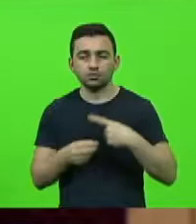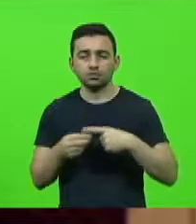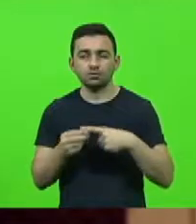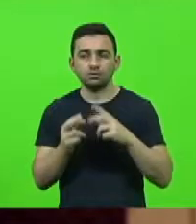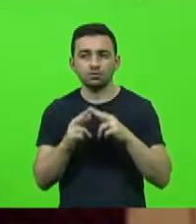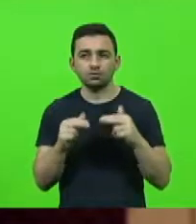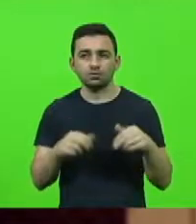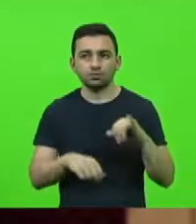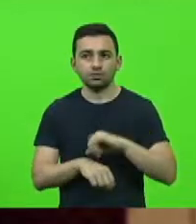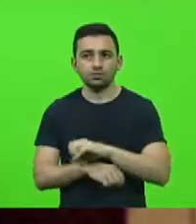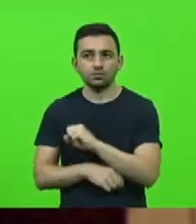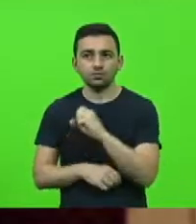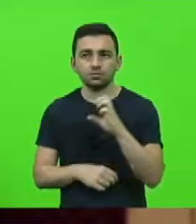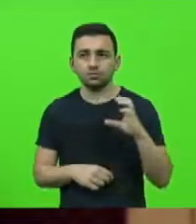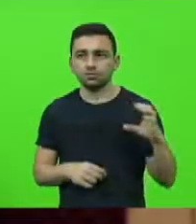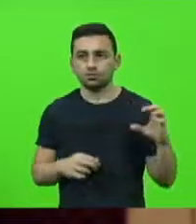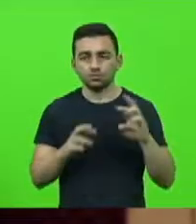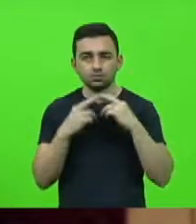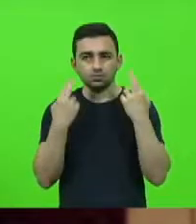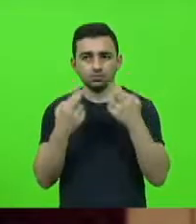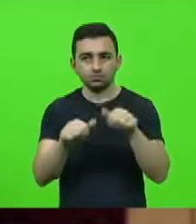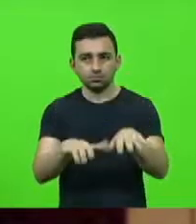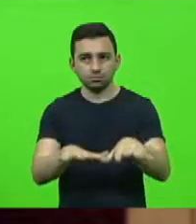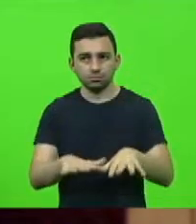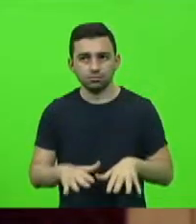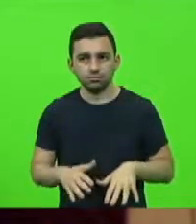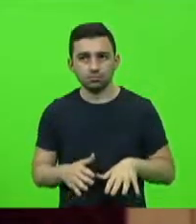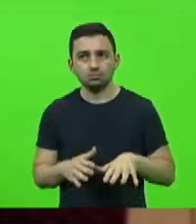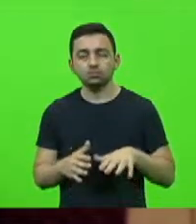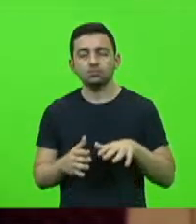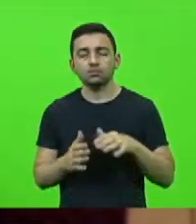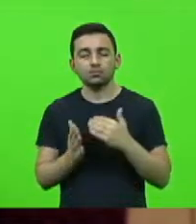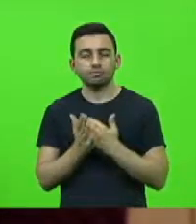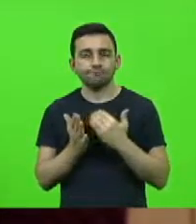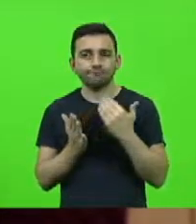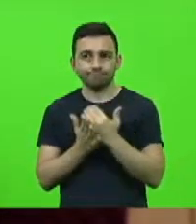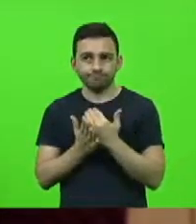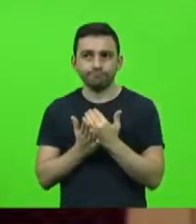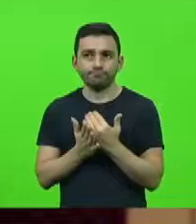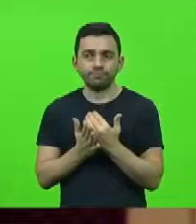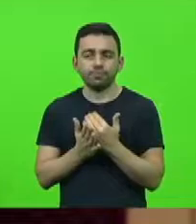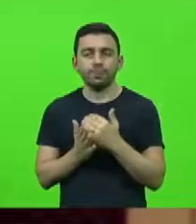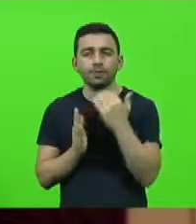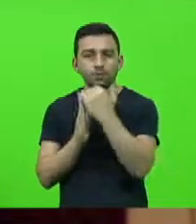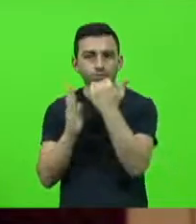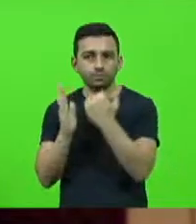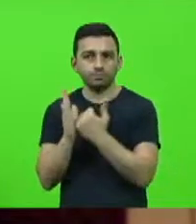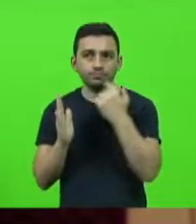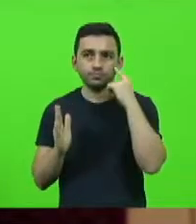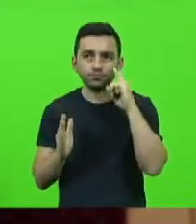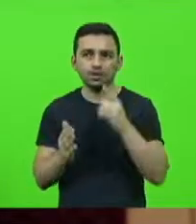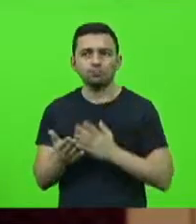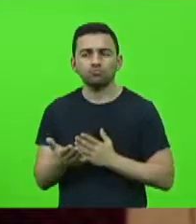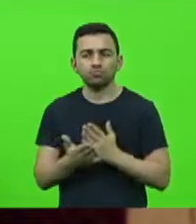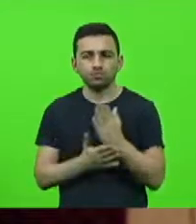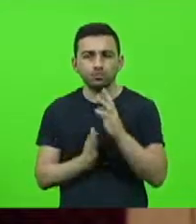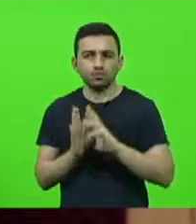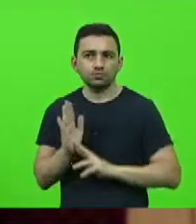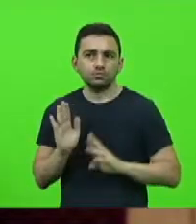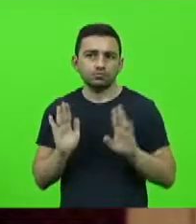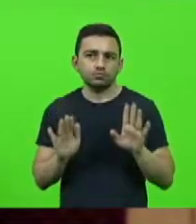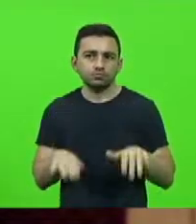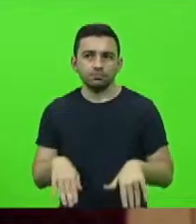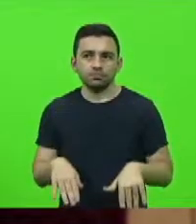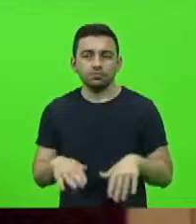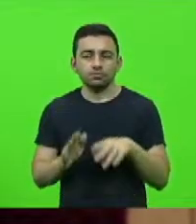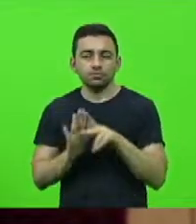Santa Catarina, reuniu-se a Assembleia Legislativa em sessão extraordinária. Ordem do dia. Foi aprovada a redação final exarada